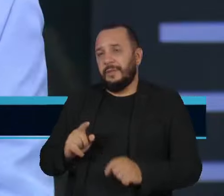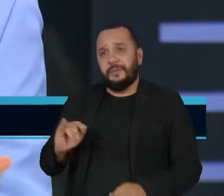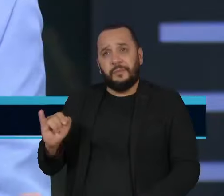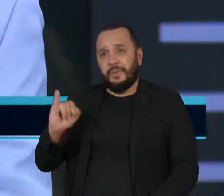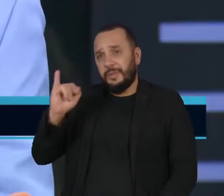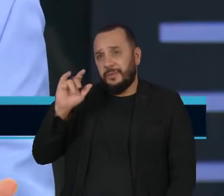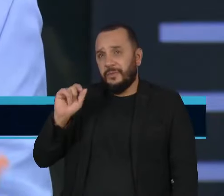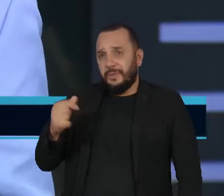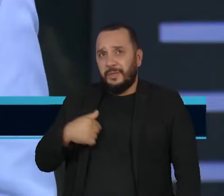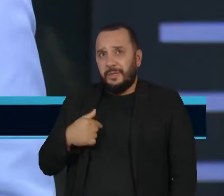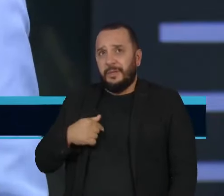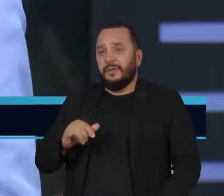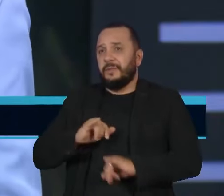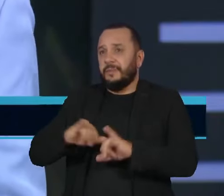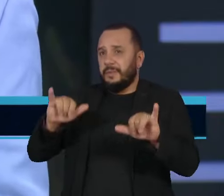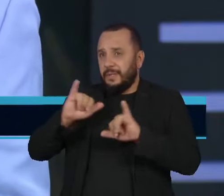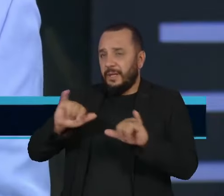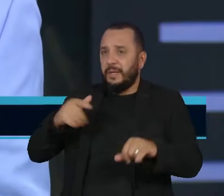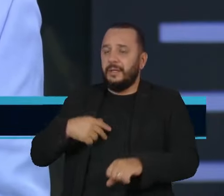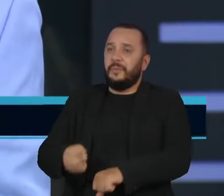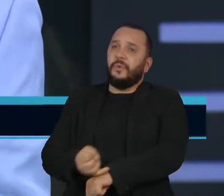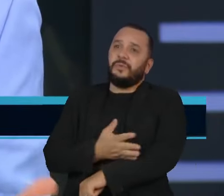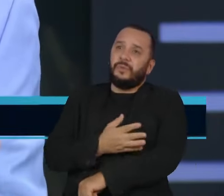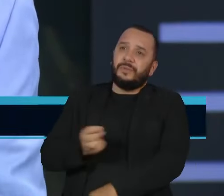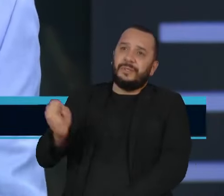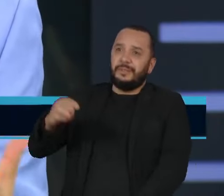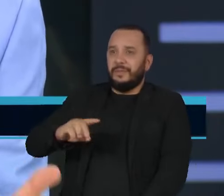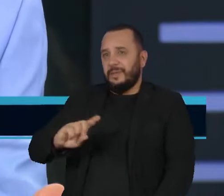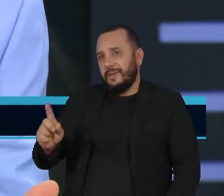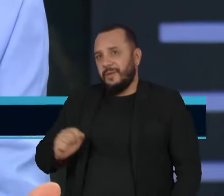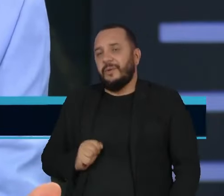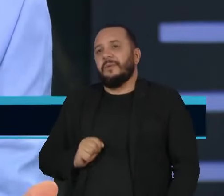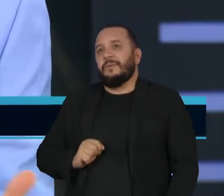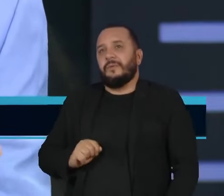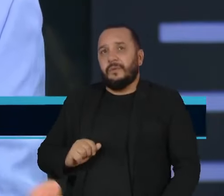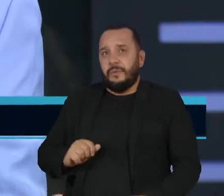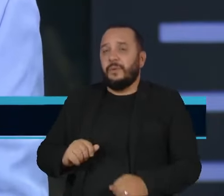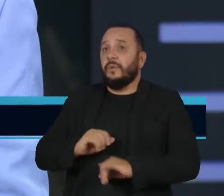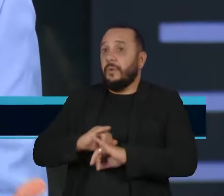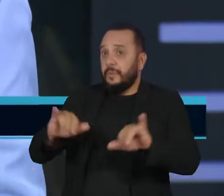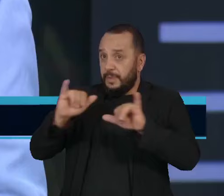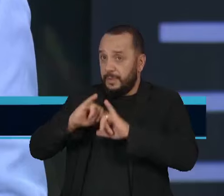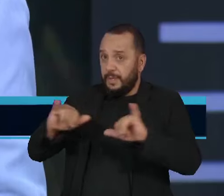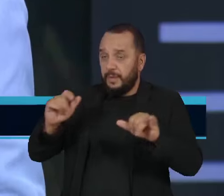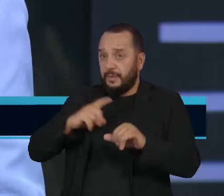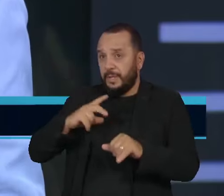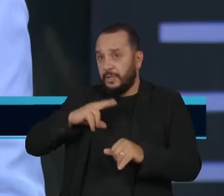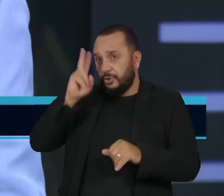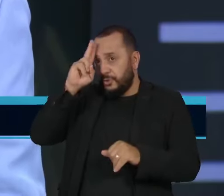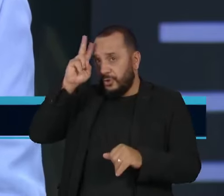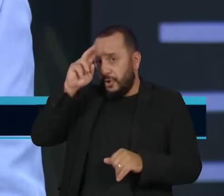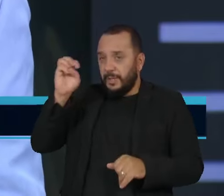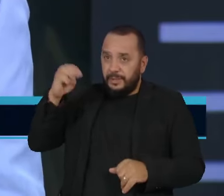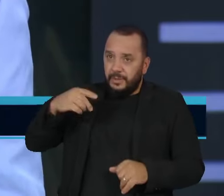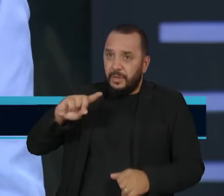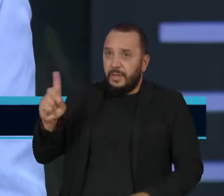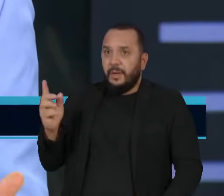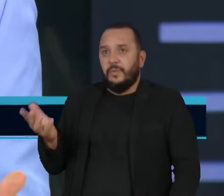seguinte, o comercial emociona ou não emociona? O comercial é legal, conta uma história ou não conta?